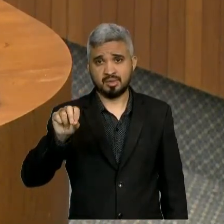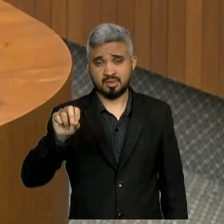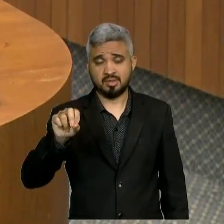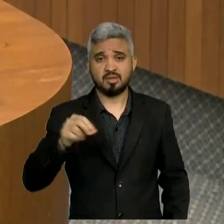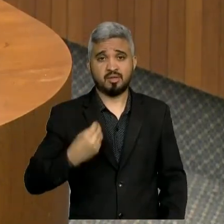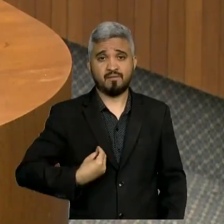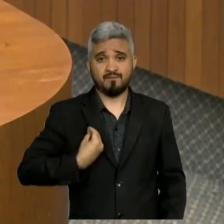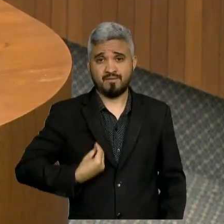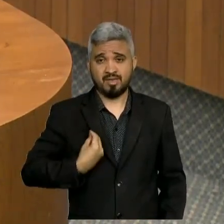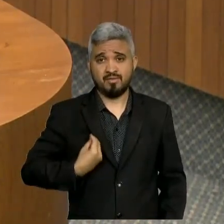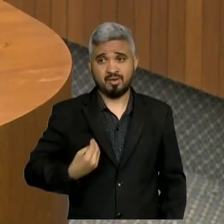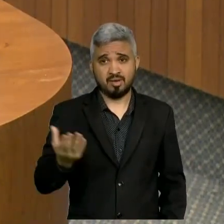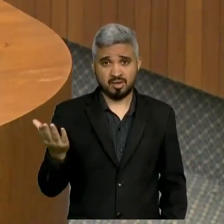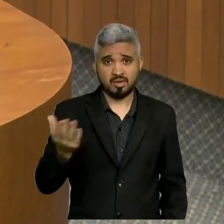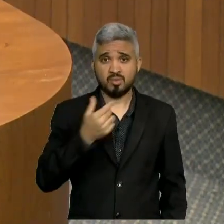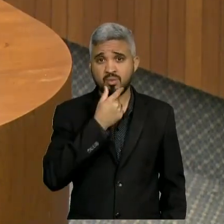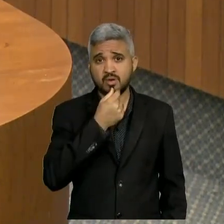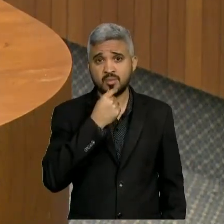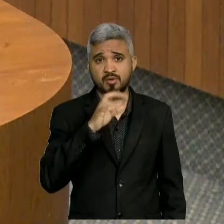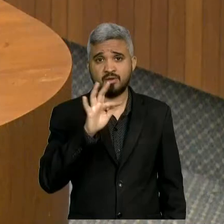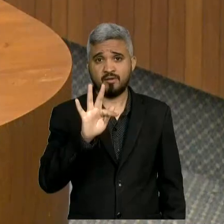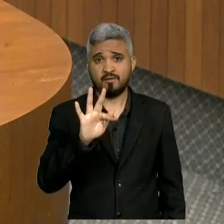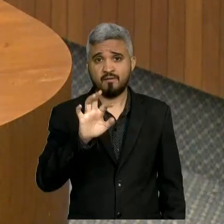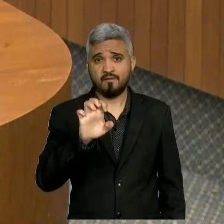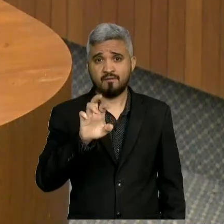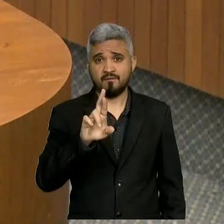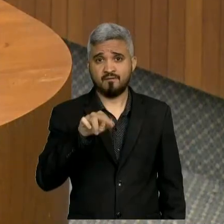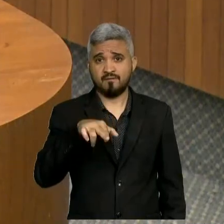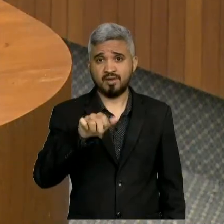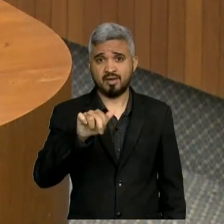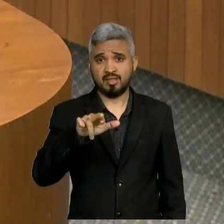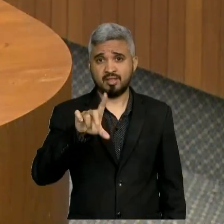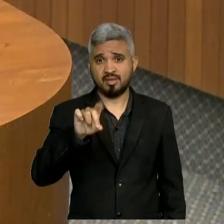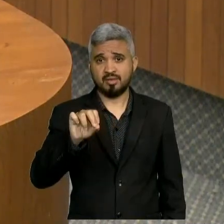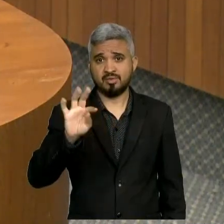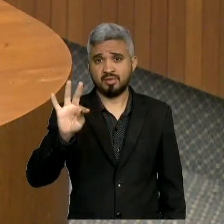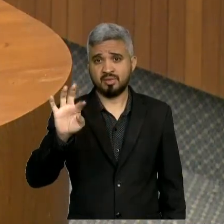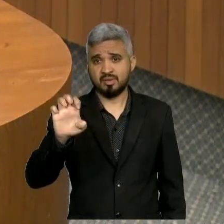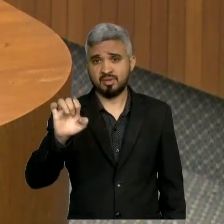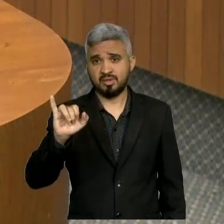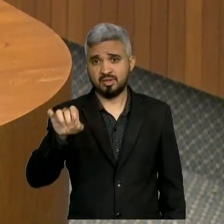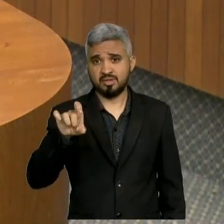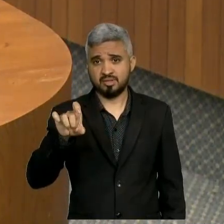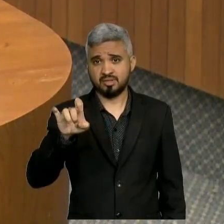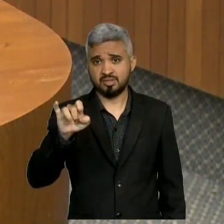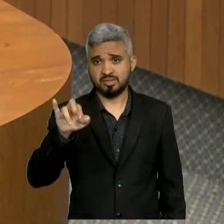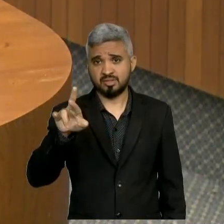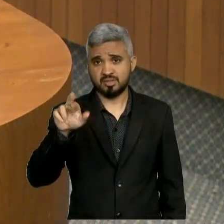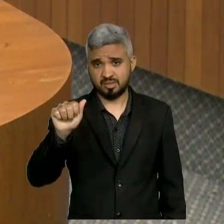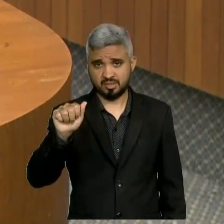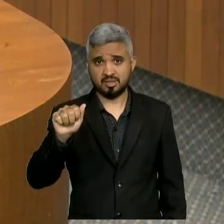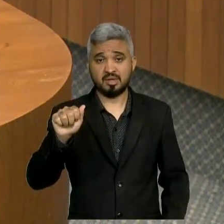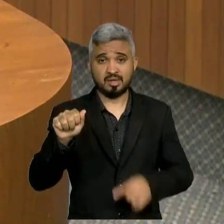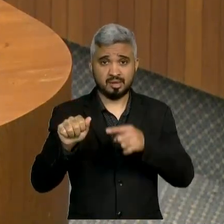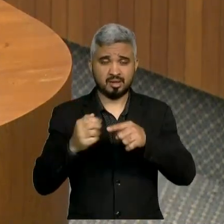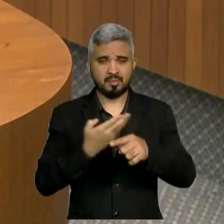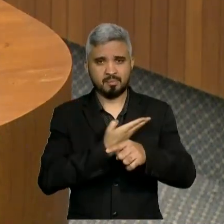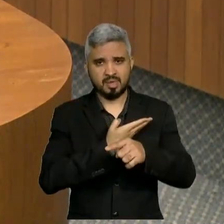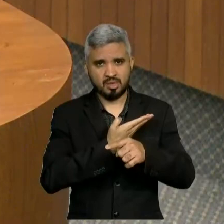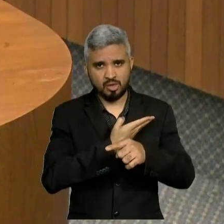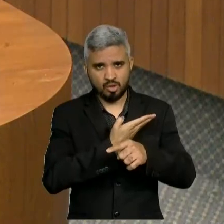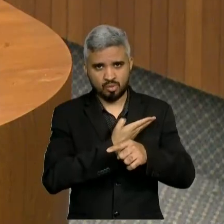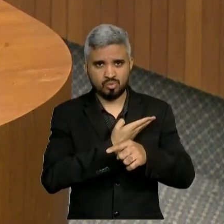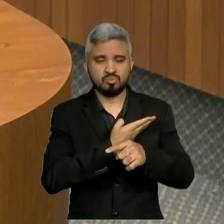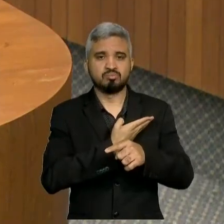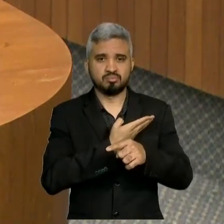Teixeira. Fernando Teixeira é tuntuense, amigo nosso, amigo da nossa família, e ele é diretor dos projetos